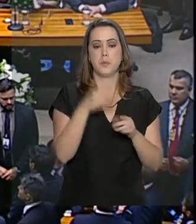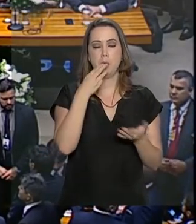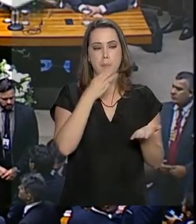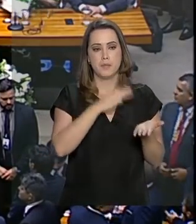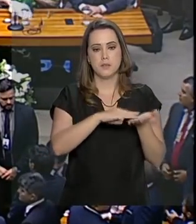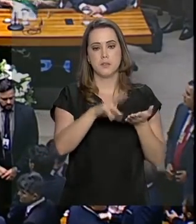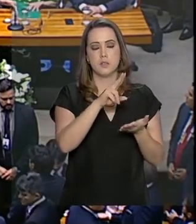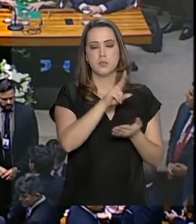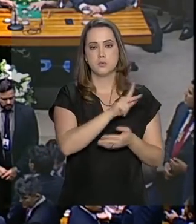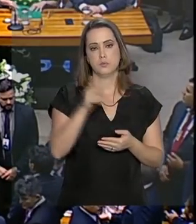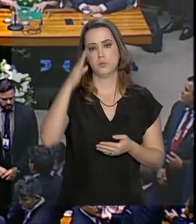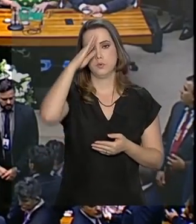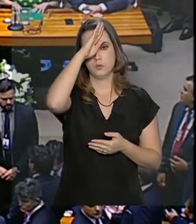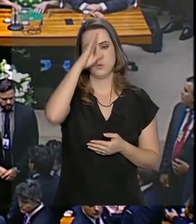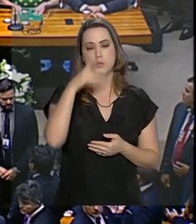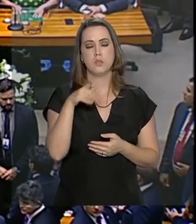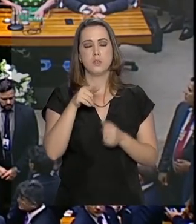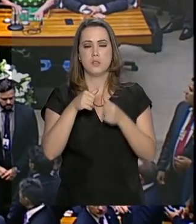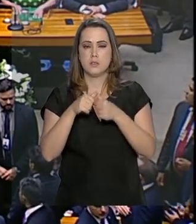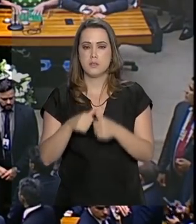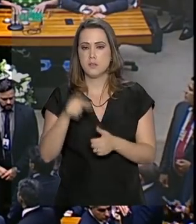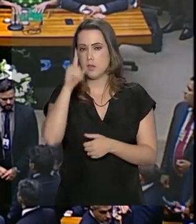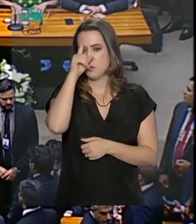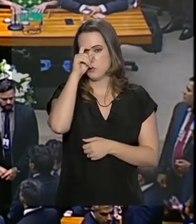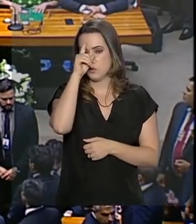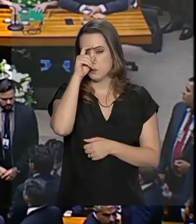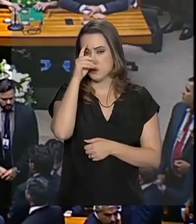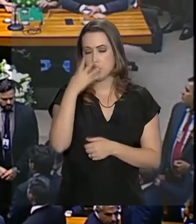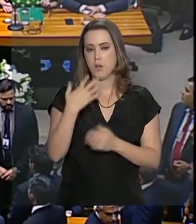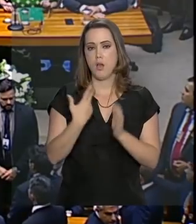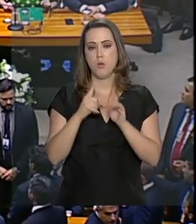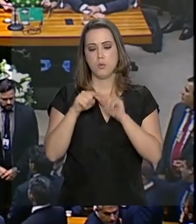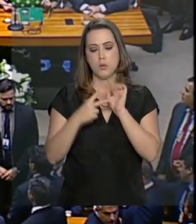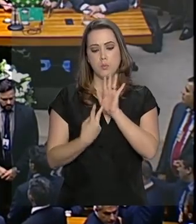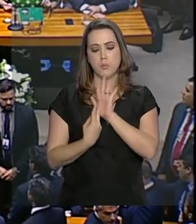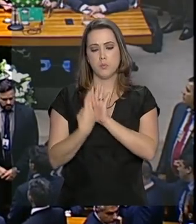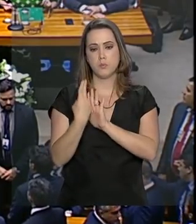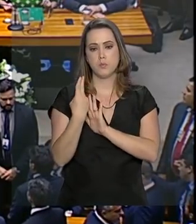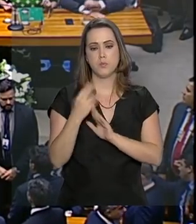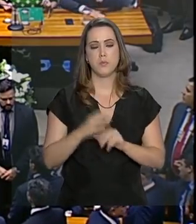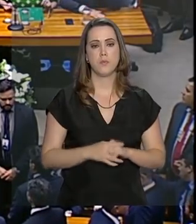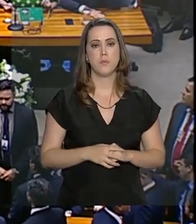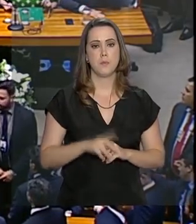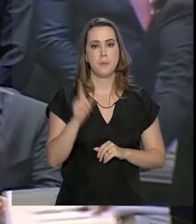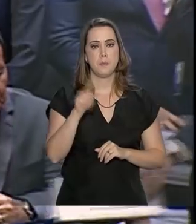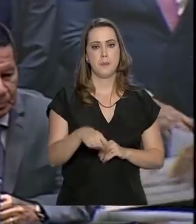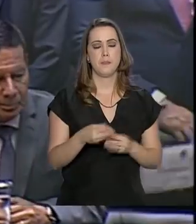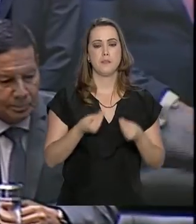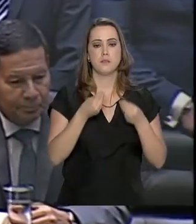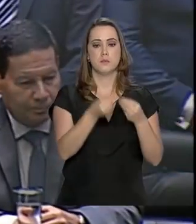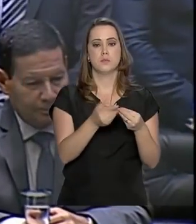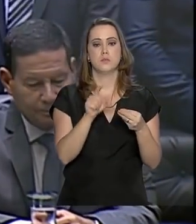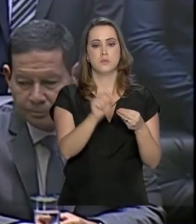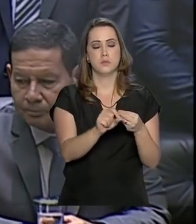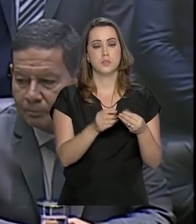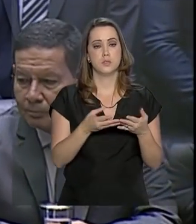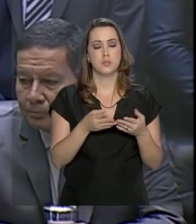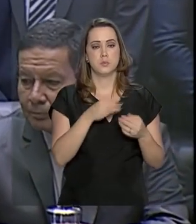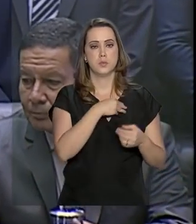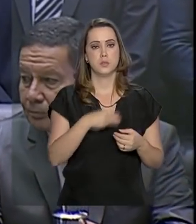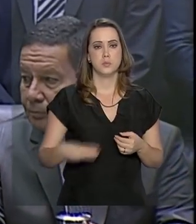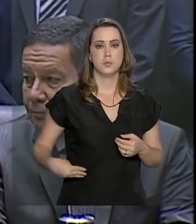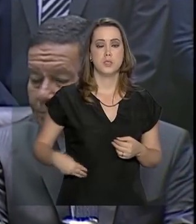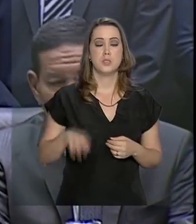presidente Jair Bolsonaro, que se recupera de uma cirurgia de retirada de uma bolsa de colostomia, foi entregue pelo ministro da